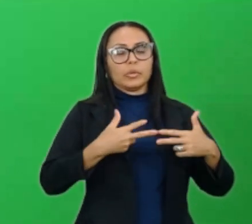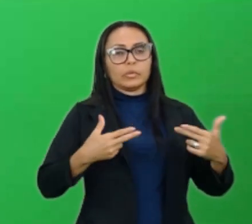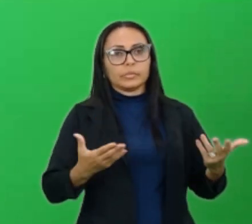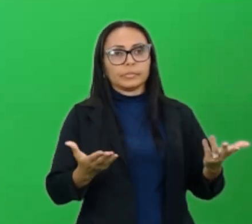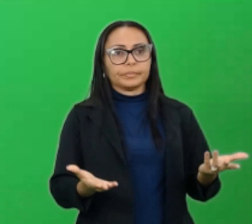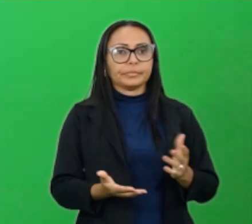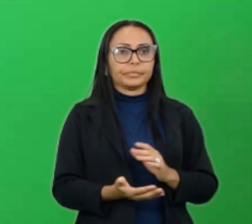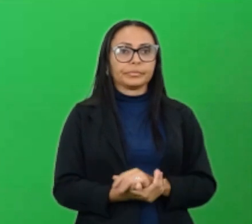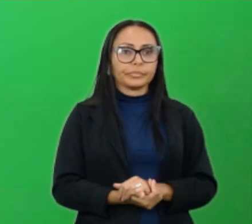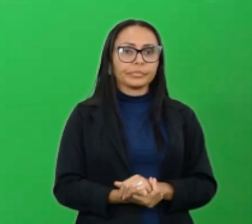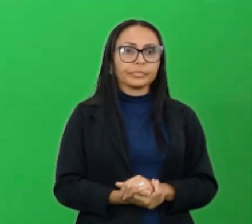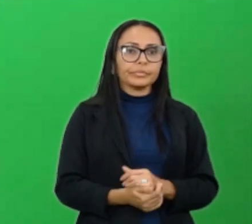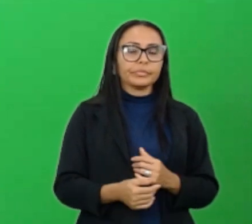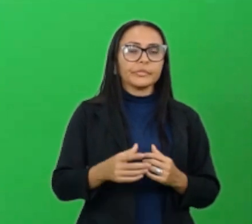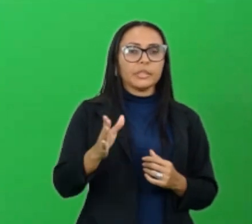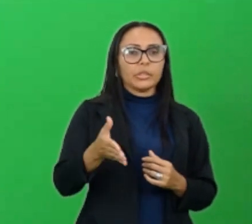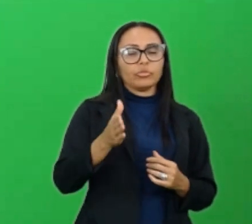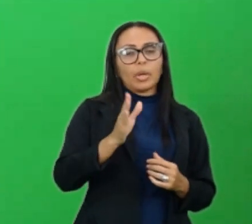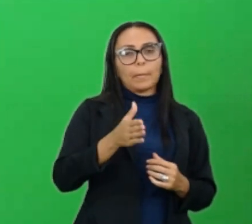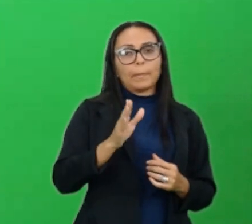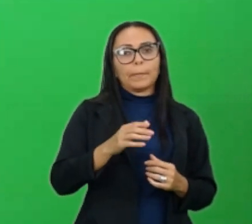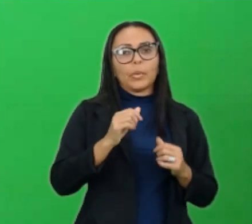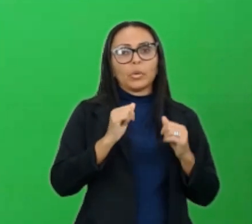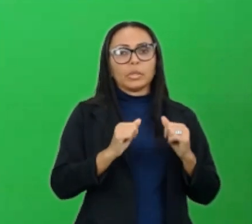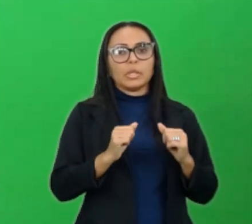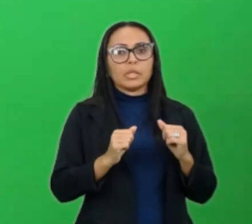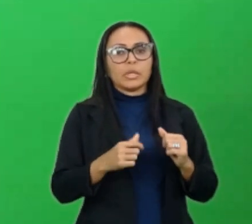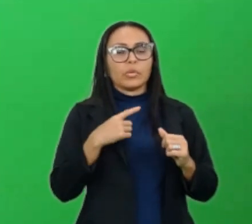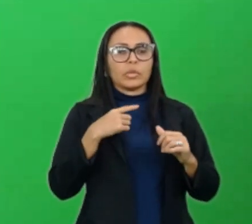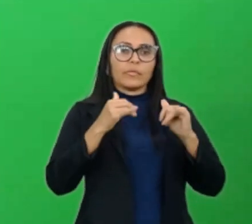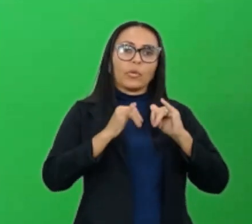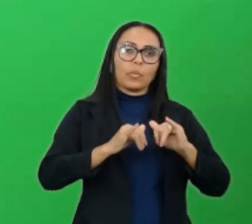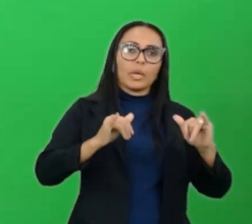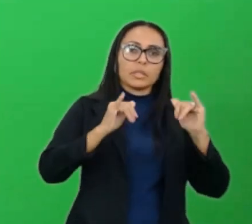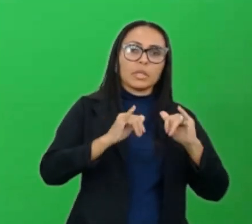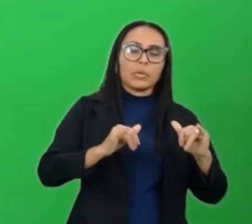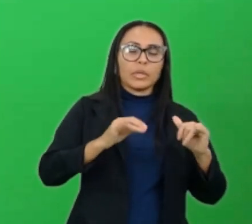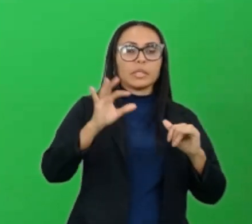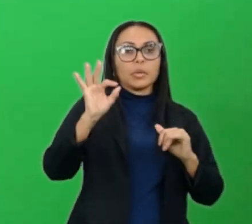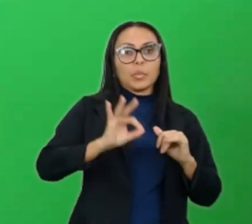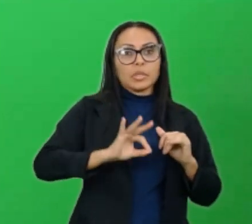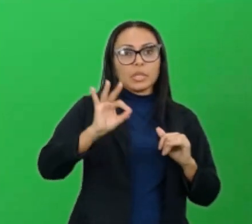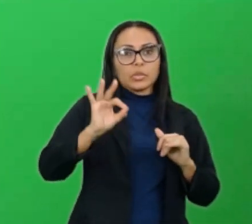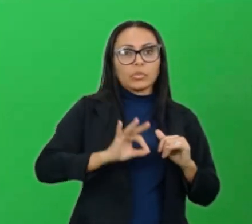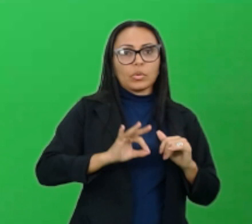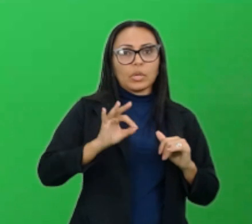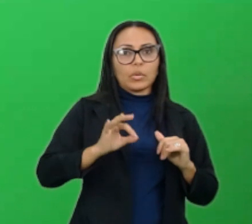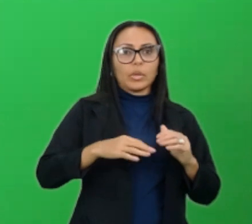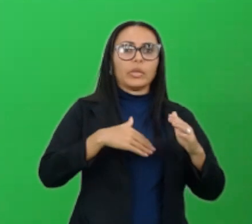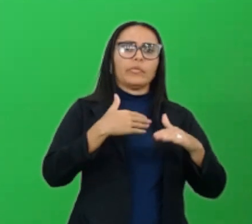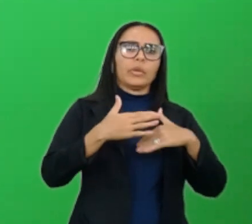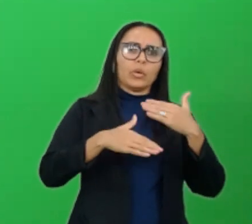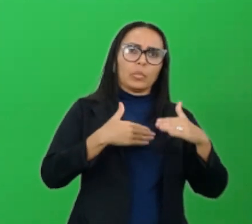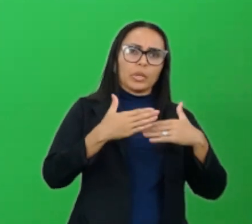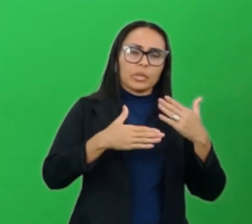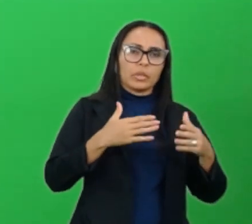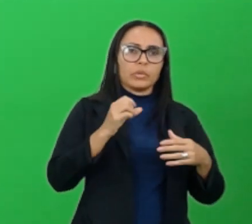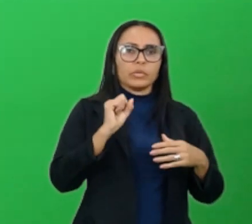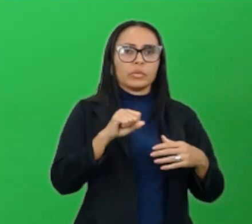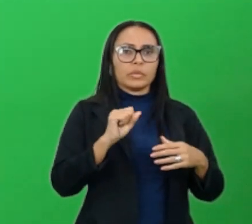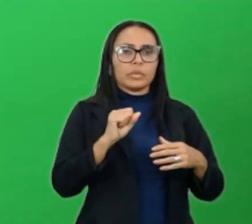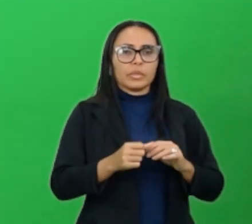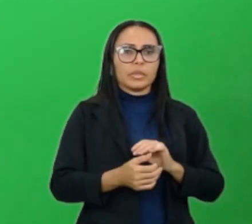que a gente já pode trazer enquanto informação é que esse percentual ele vem aumentando gradativamente, né? Ou seja, as empresas elas